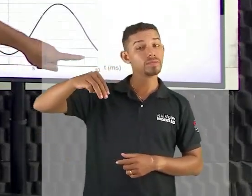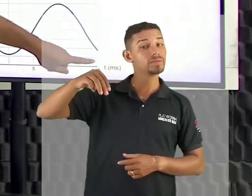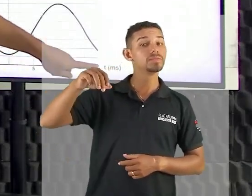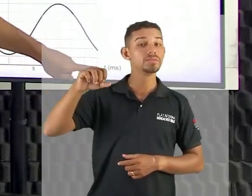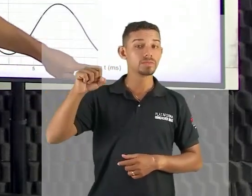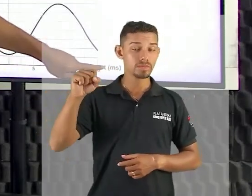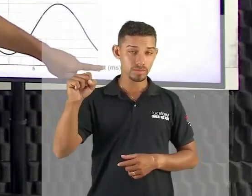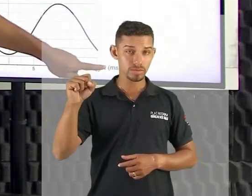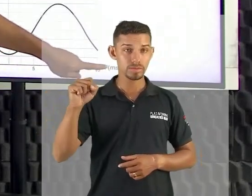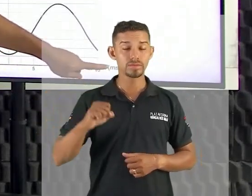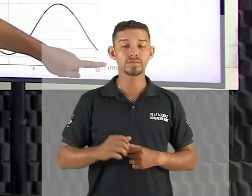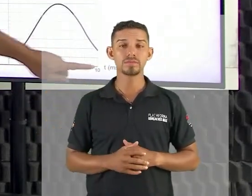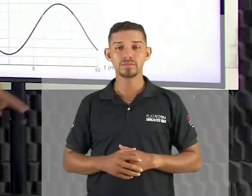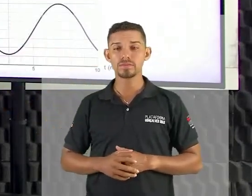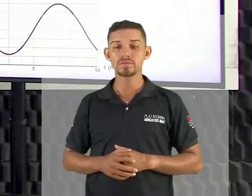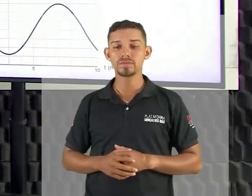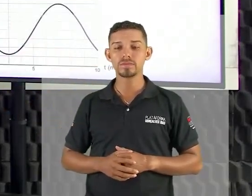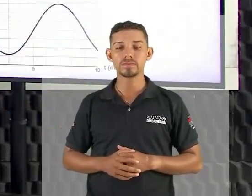ó